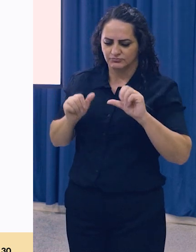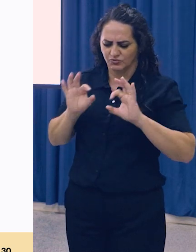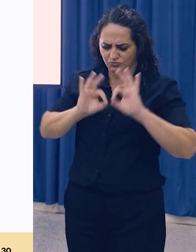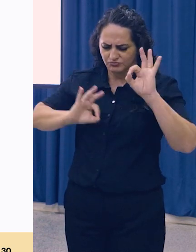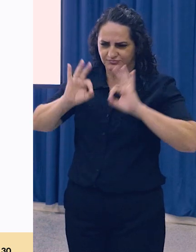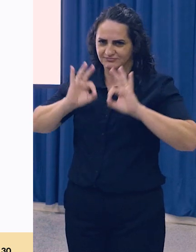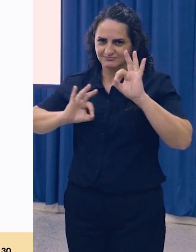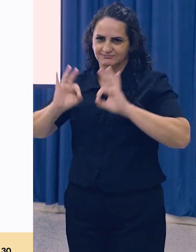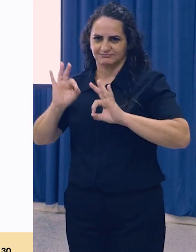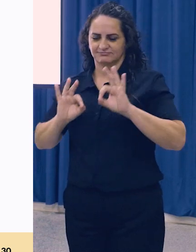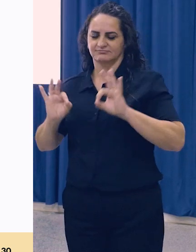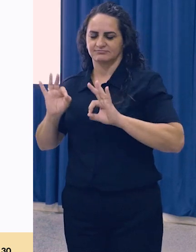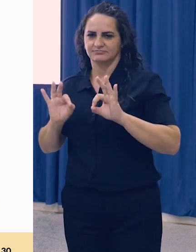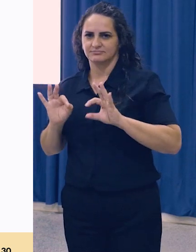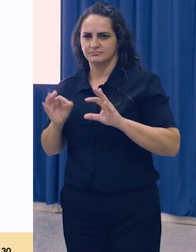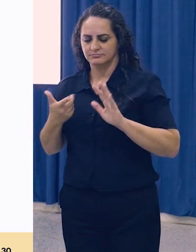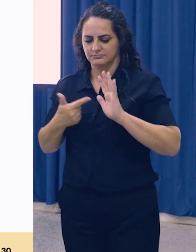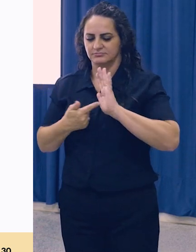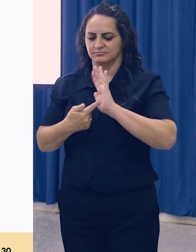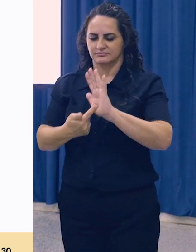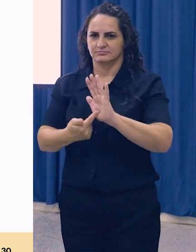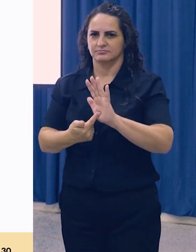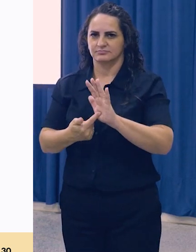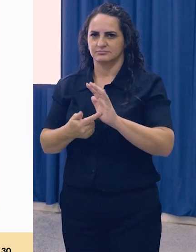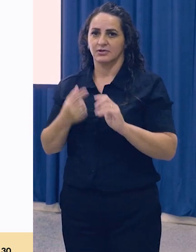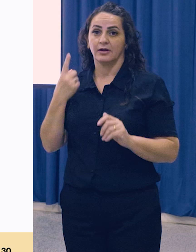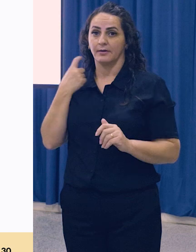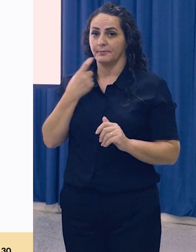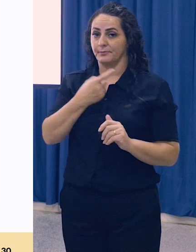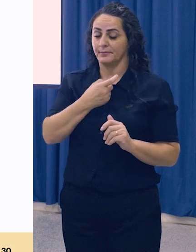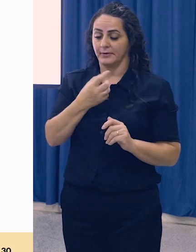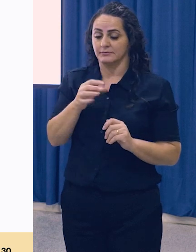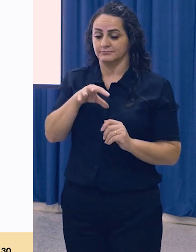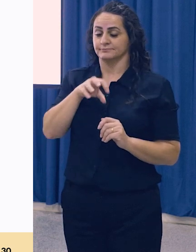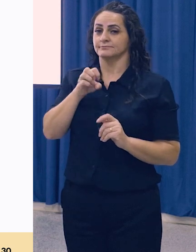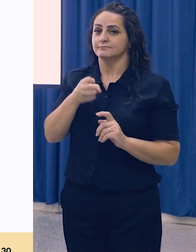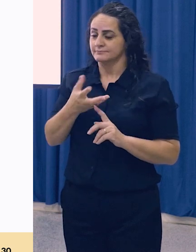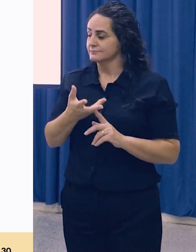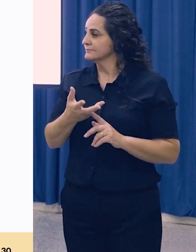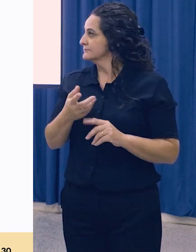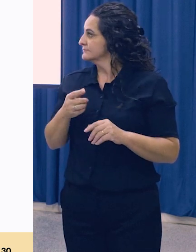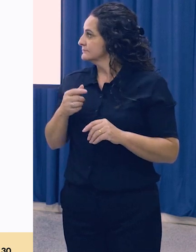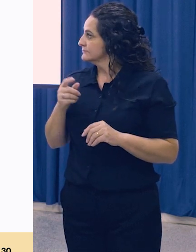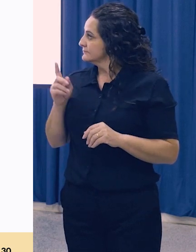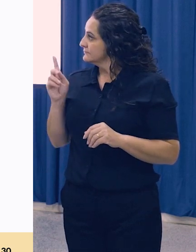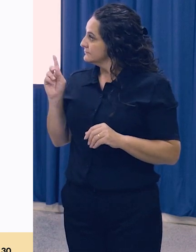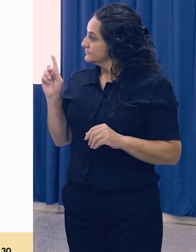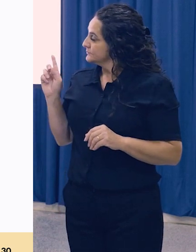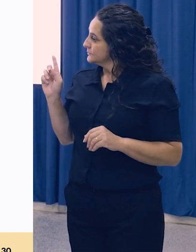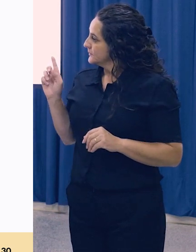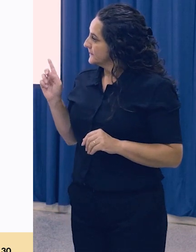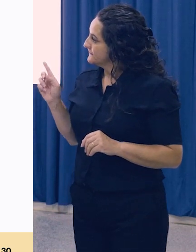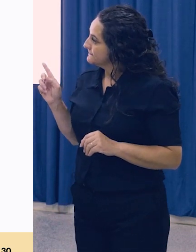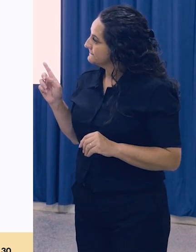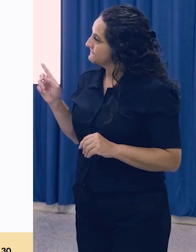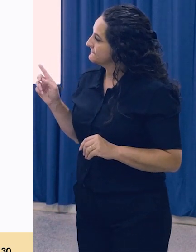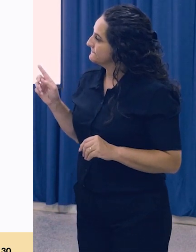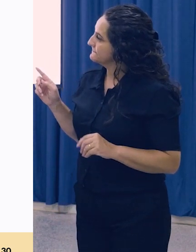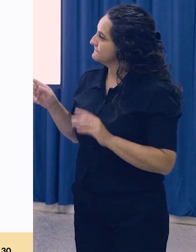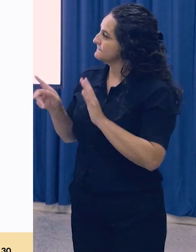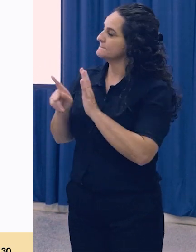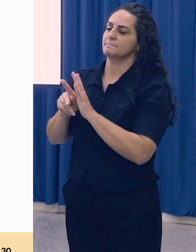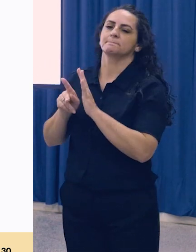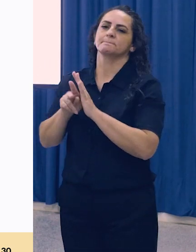clássico, mais elite, assim, para mostrar essa vibe que o perfume trazia. Aqui foi do filme Up,